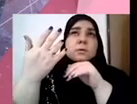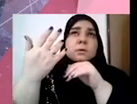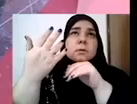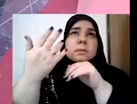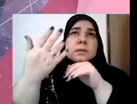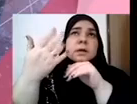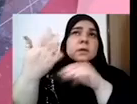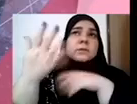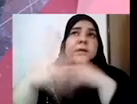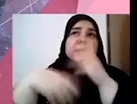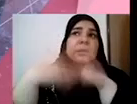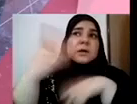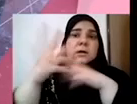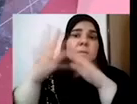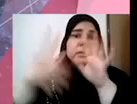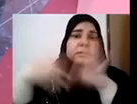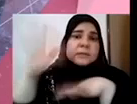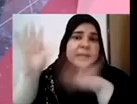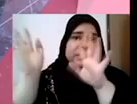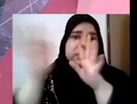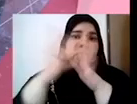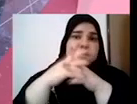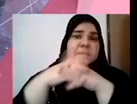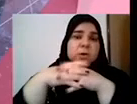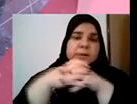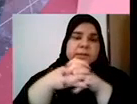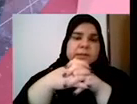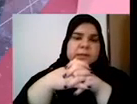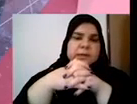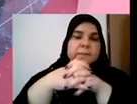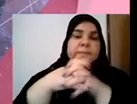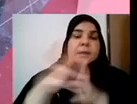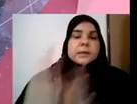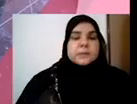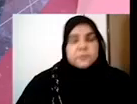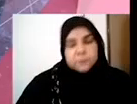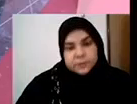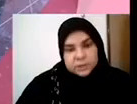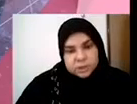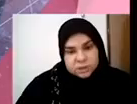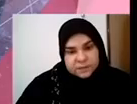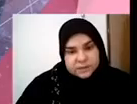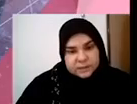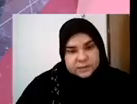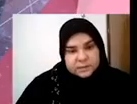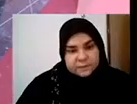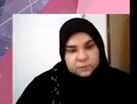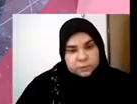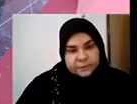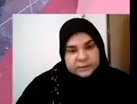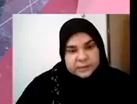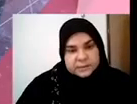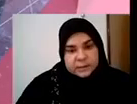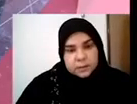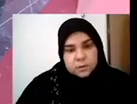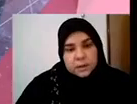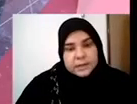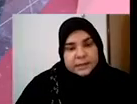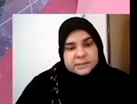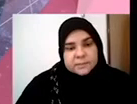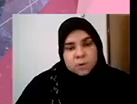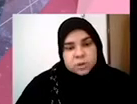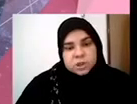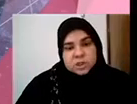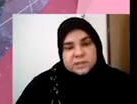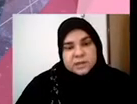1.000, milhão, daria na casa dos bilhões aí, né? Então, foi o que a gente fez aqui. Escreveu 95